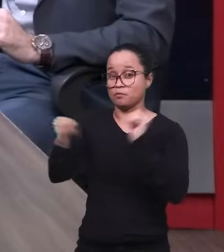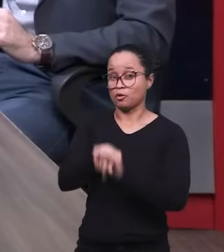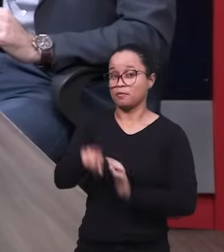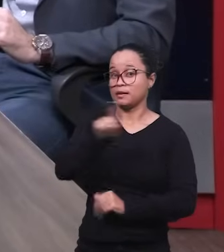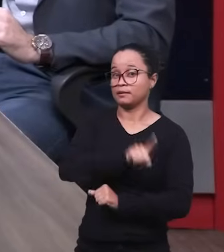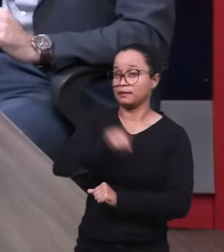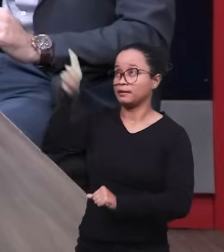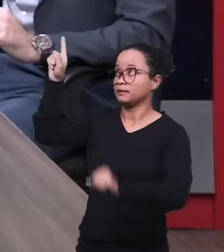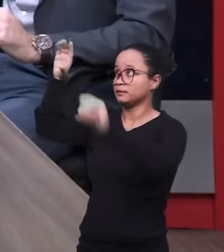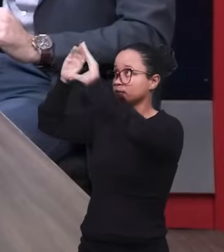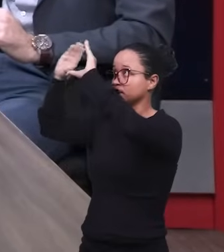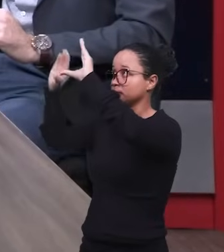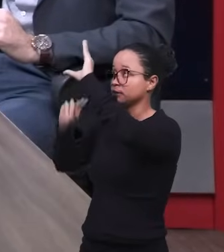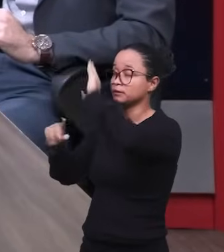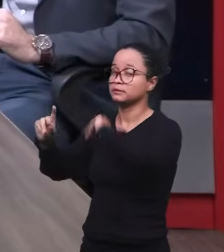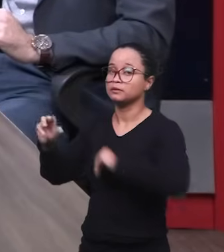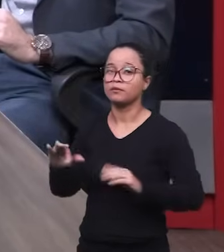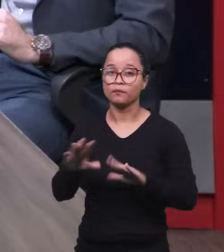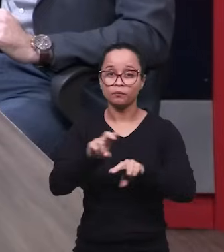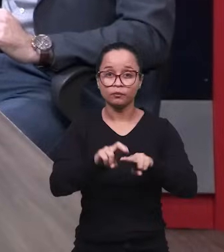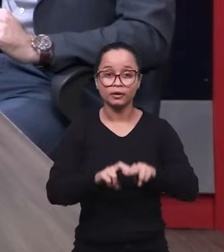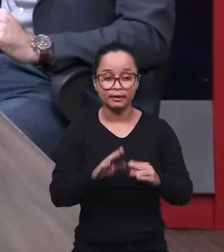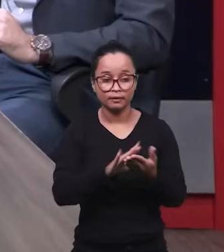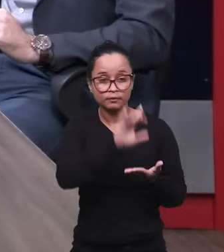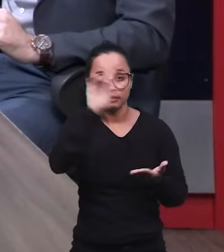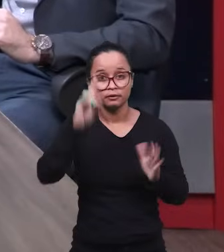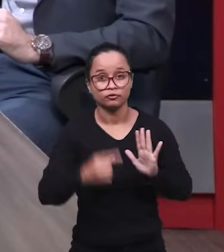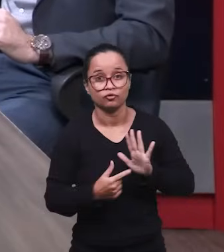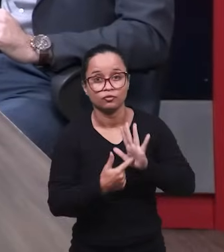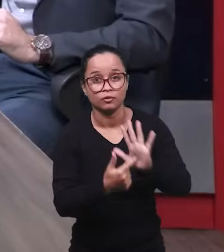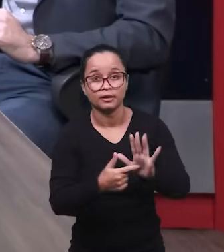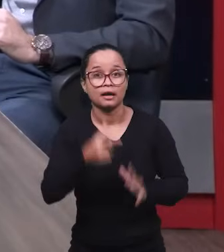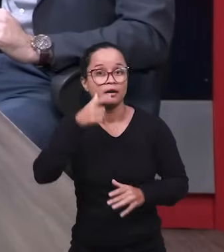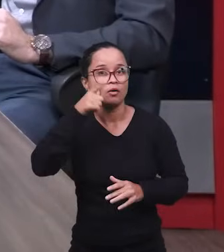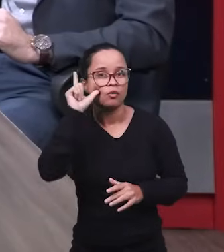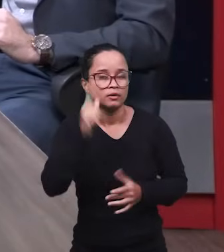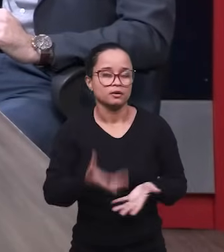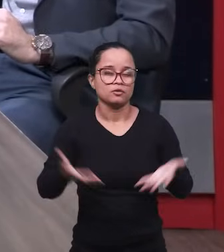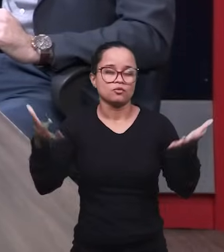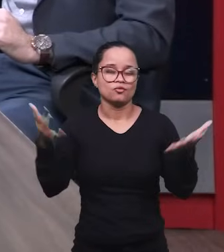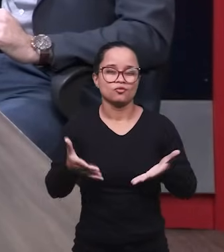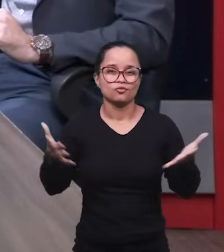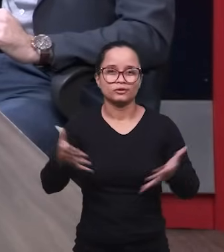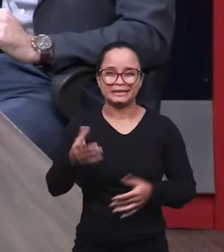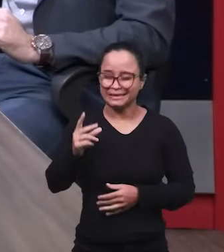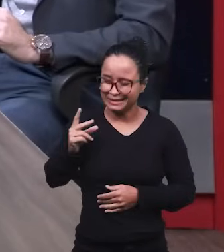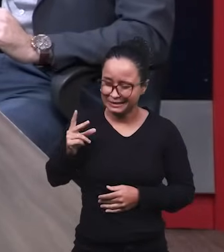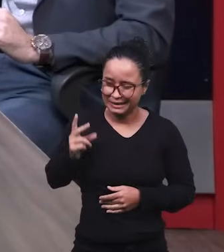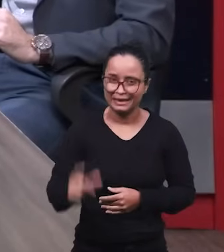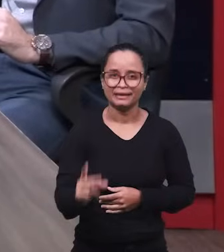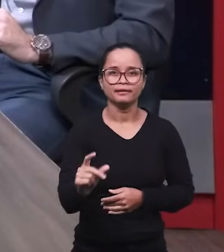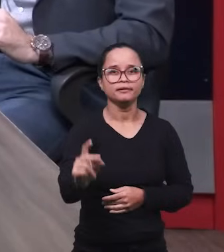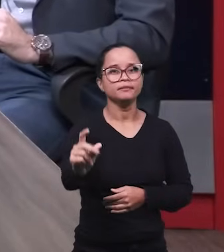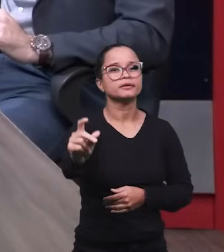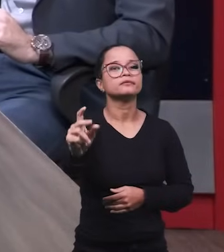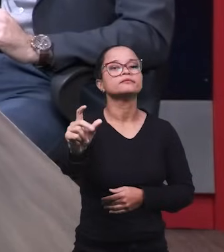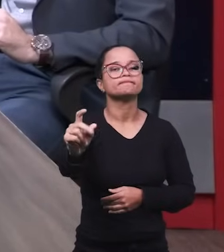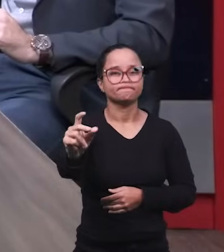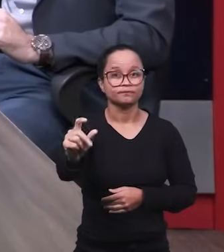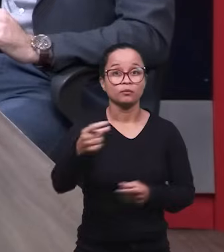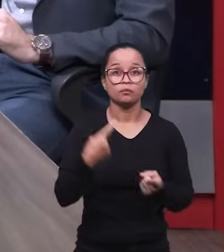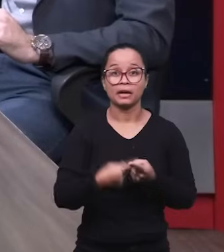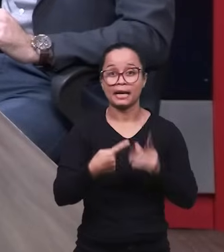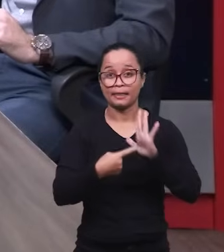universo redentor. Por isso a palavra de Deus é a mesma ontem, hoje e será para sempre. Porque ela